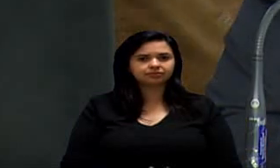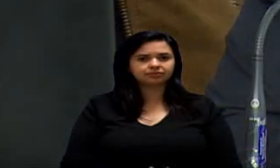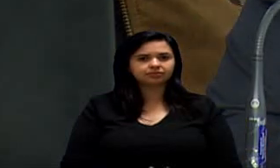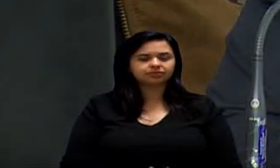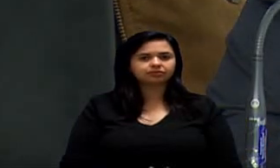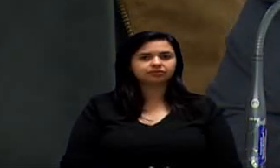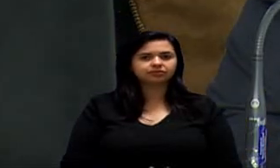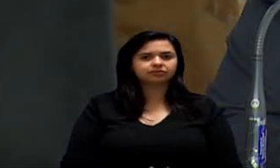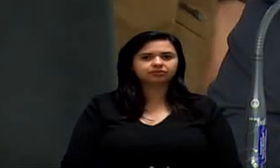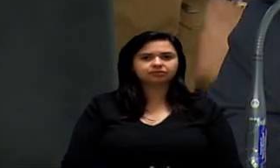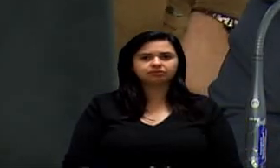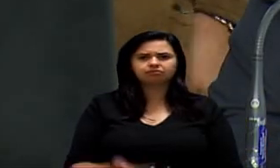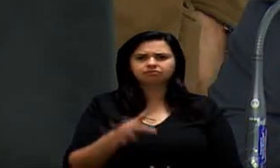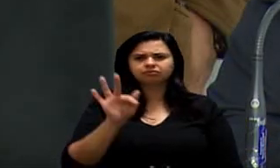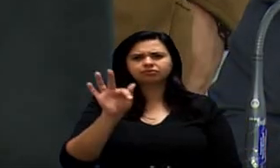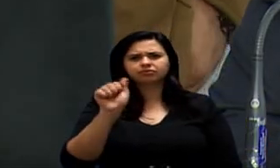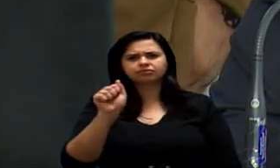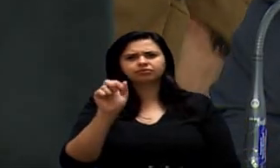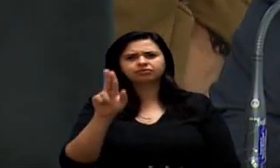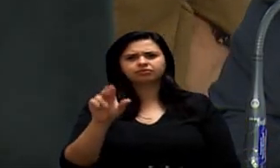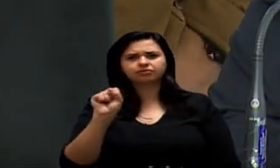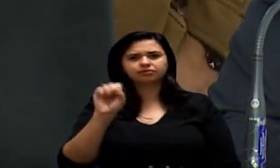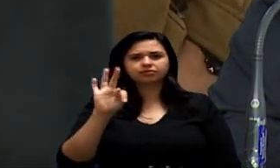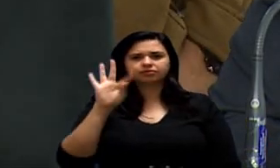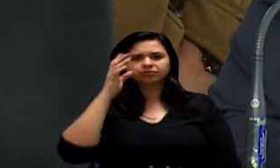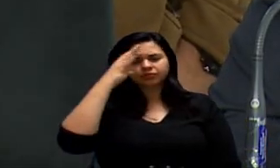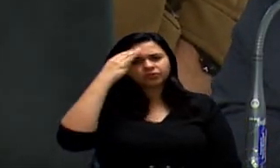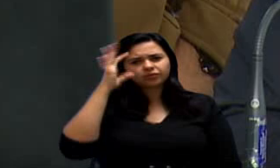Mas, ô, Falso, eu não entendi de novo, o Corinthians perdeu de novo?